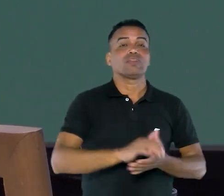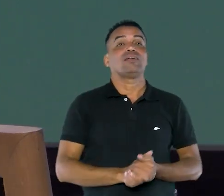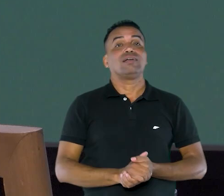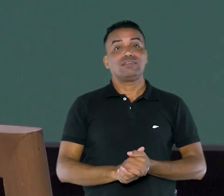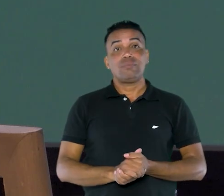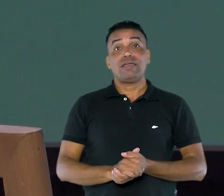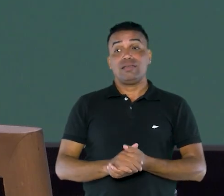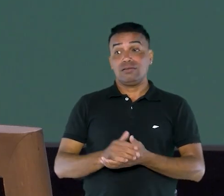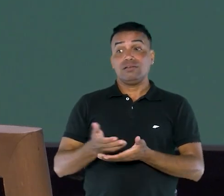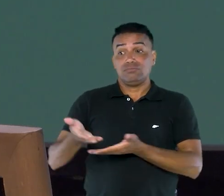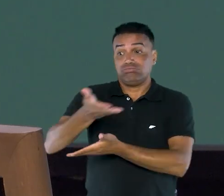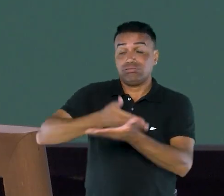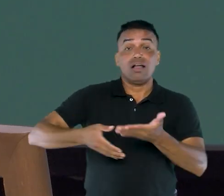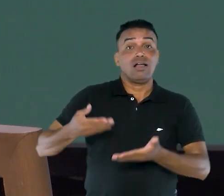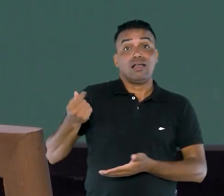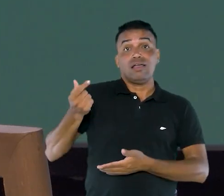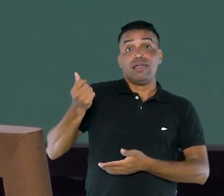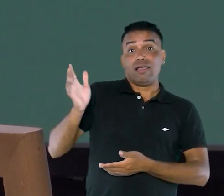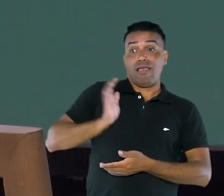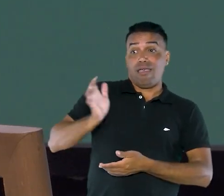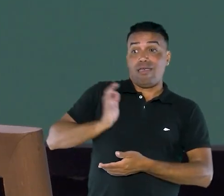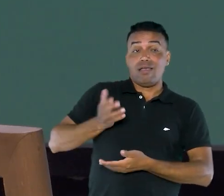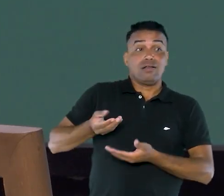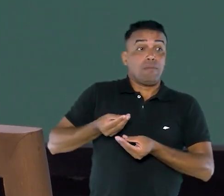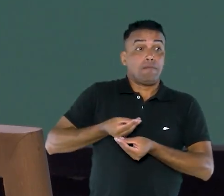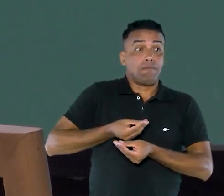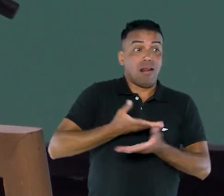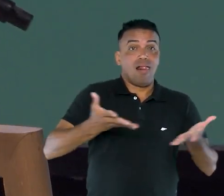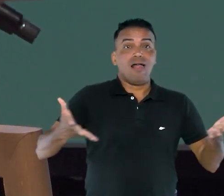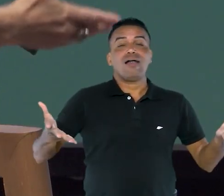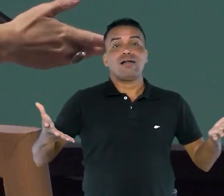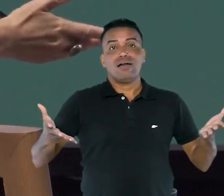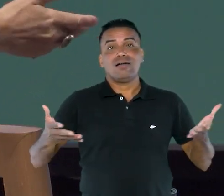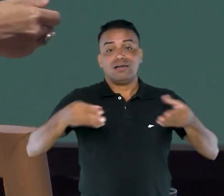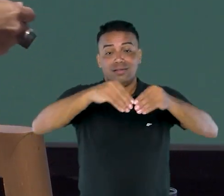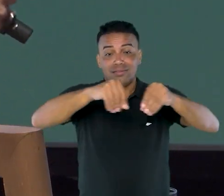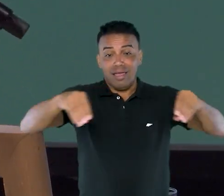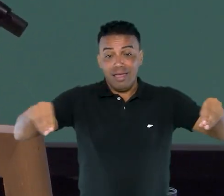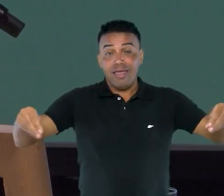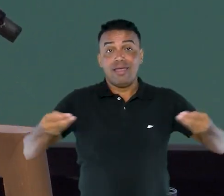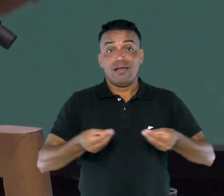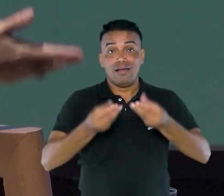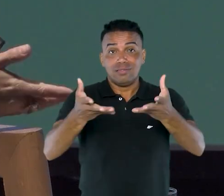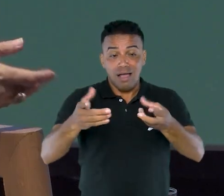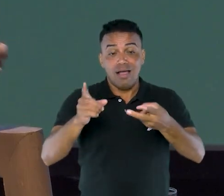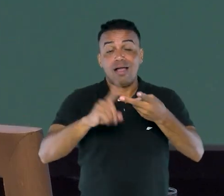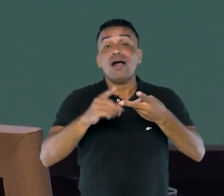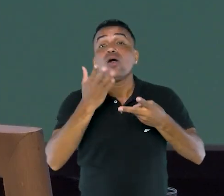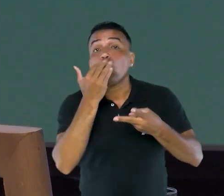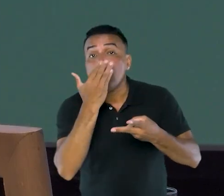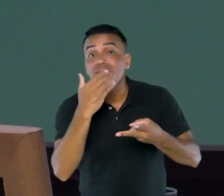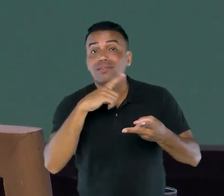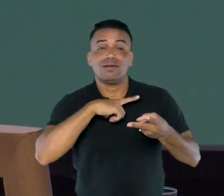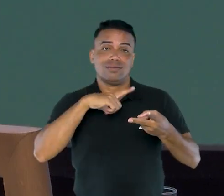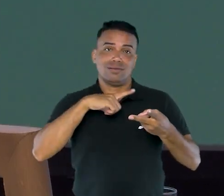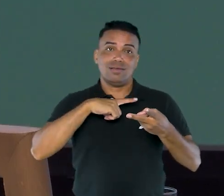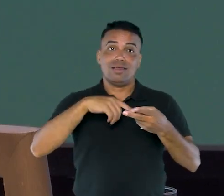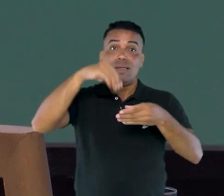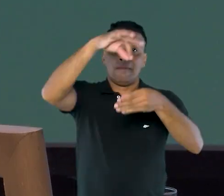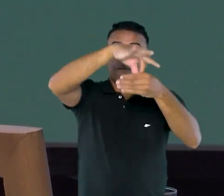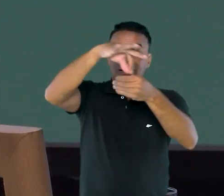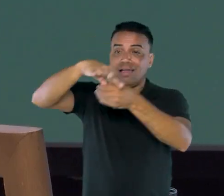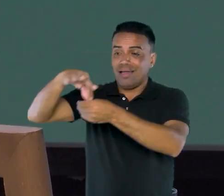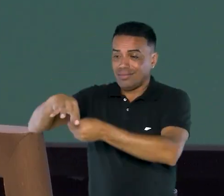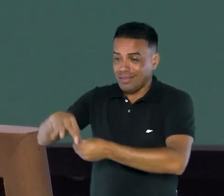riqueza minimamente, fazer a renda universal básica, ter terra, ter comida, voltar